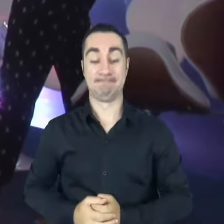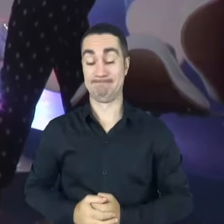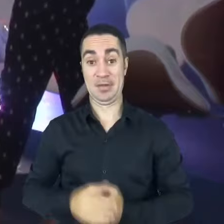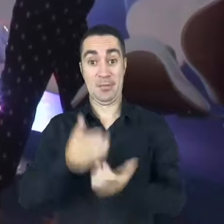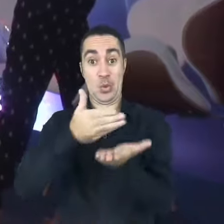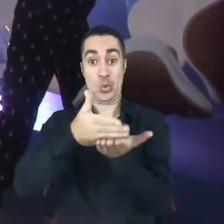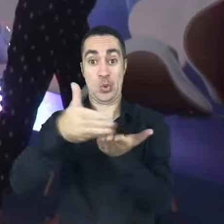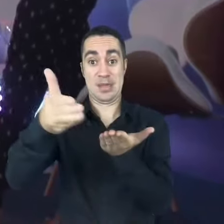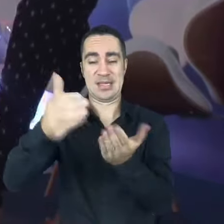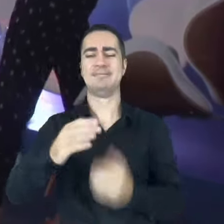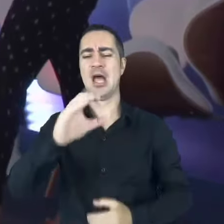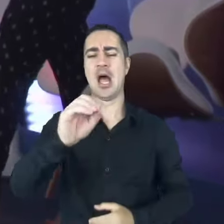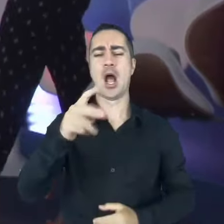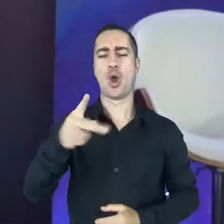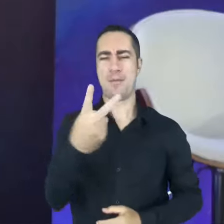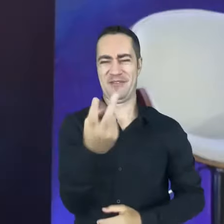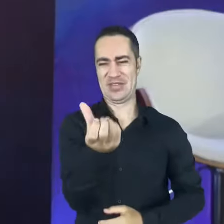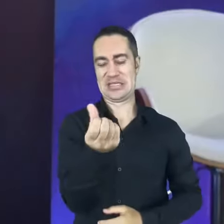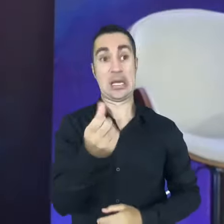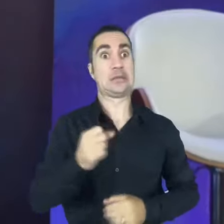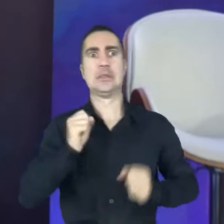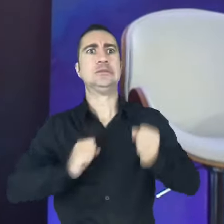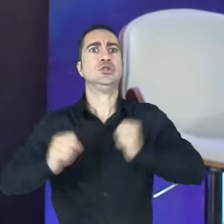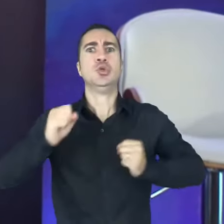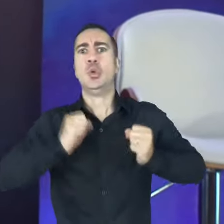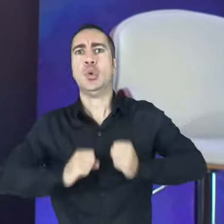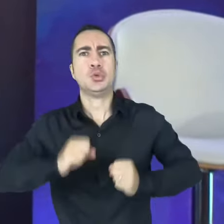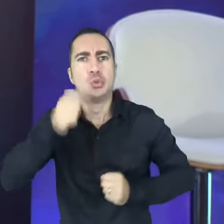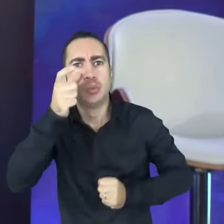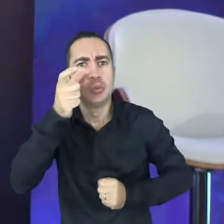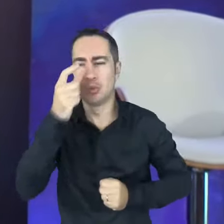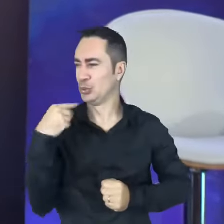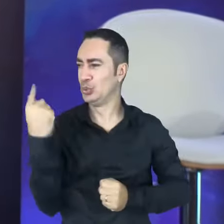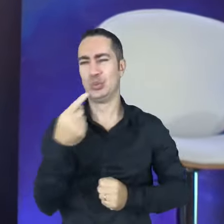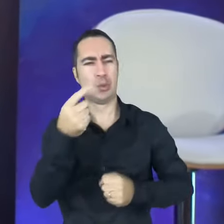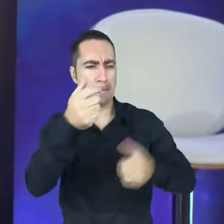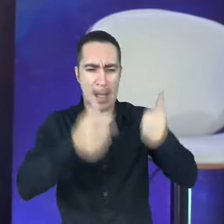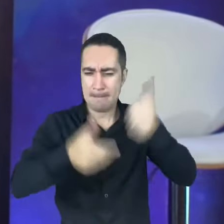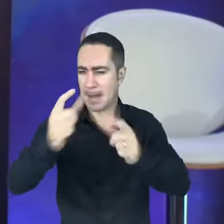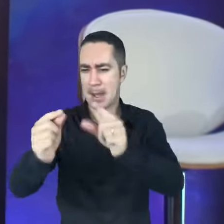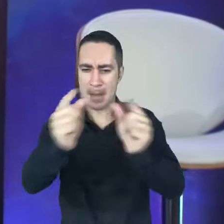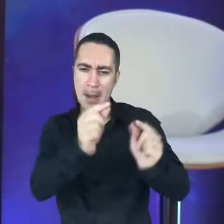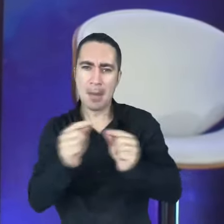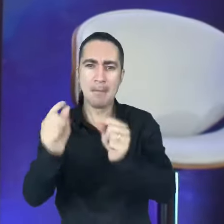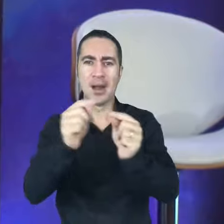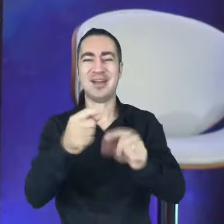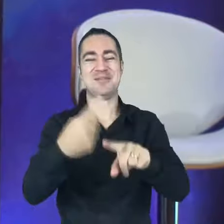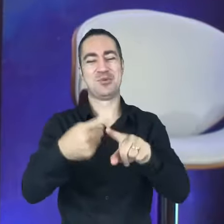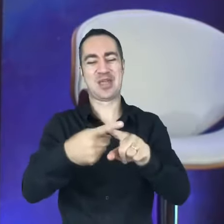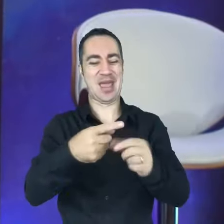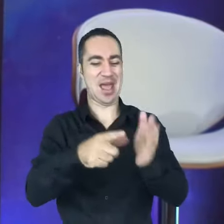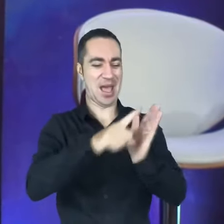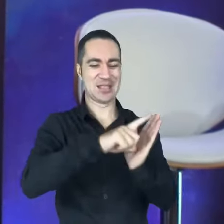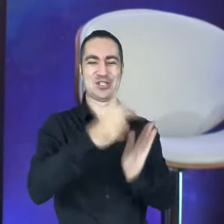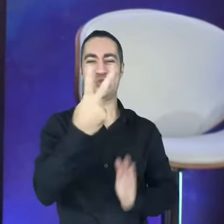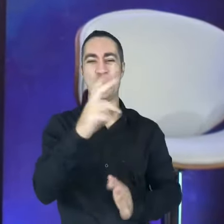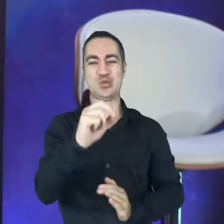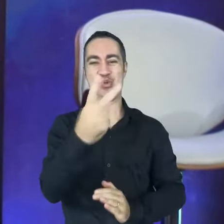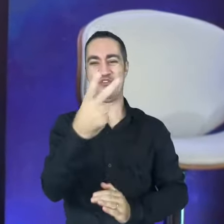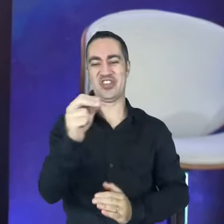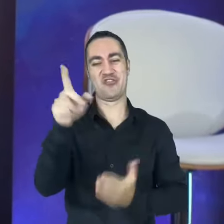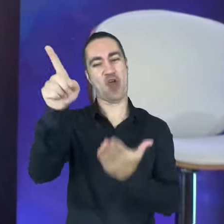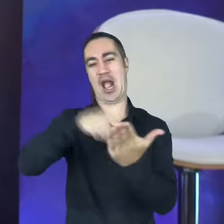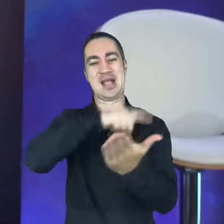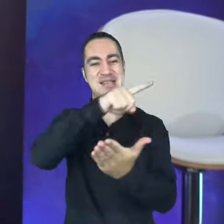foi muito esperada, né, e muito comentada depois de um 2020 sem a conferência pelo clima em plena pandemia,